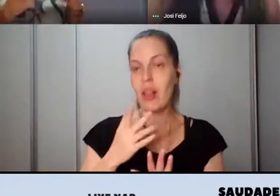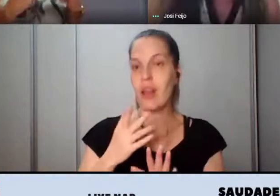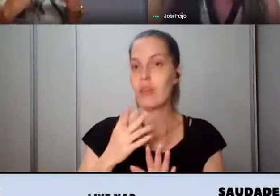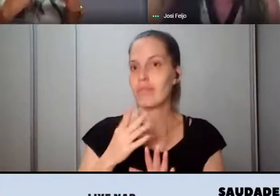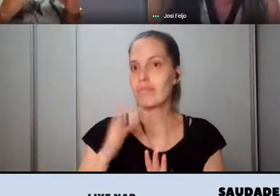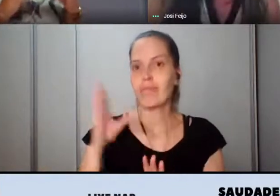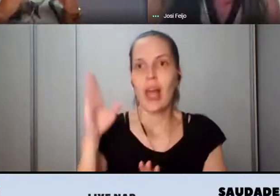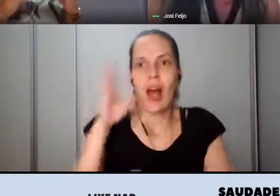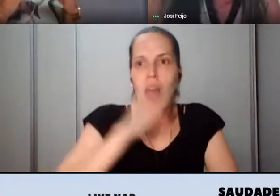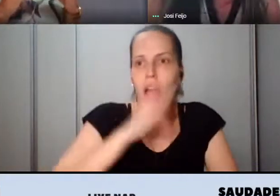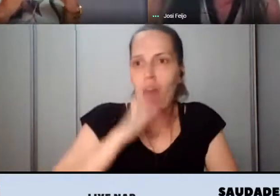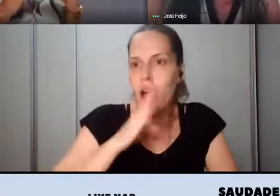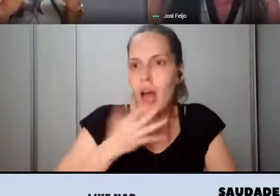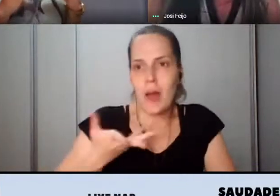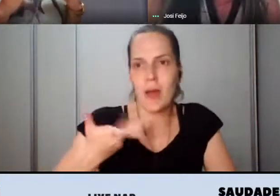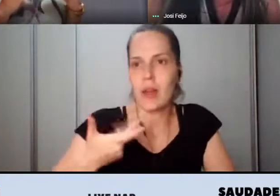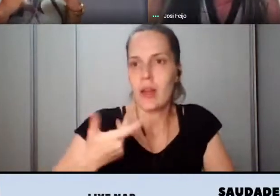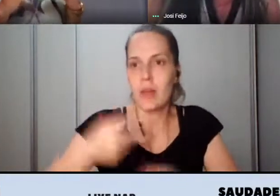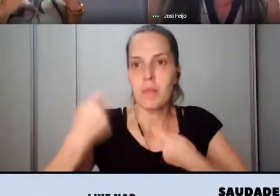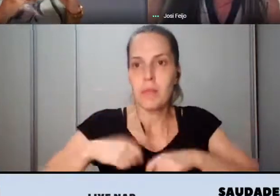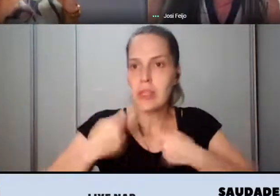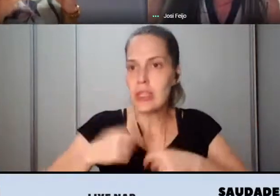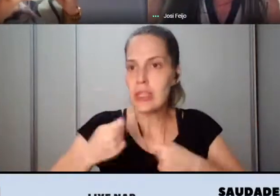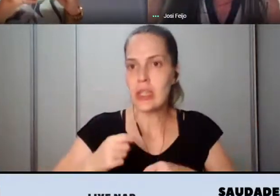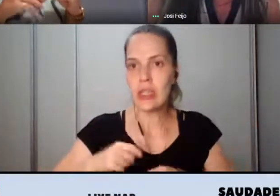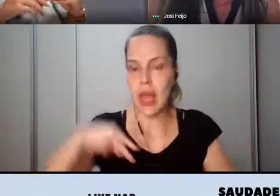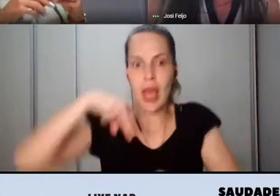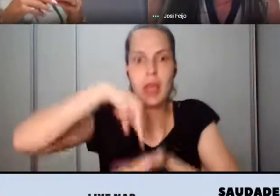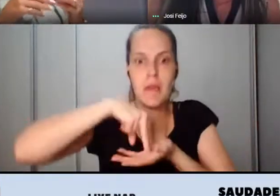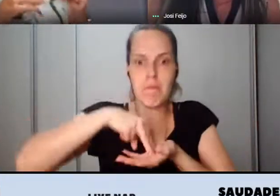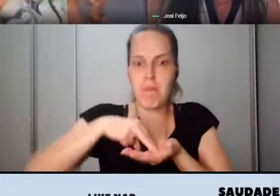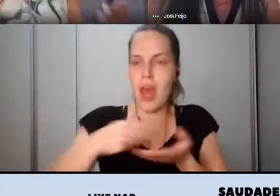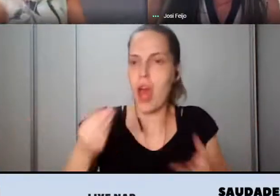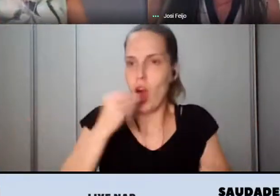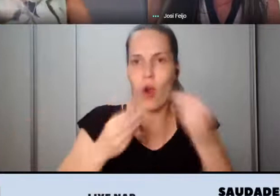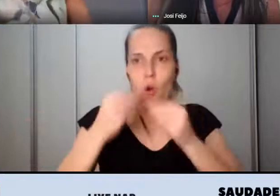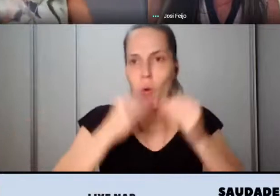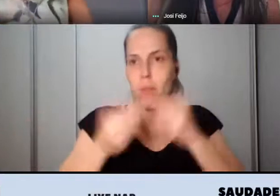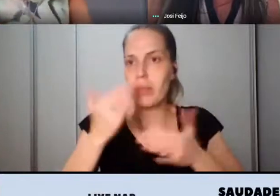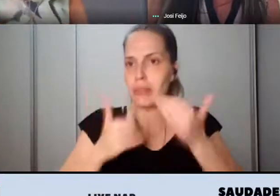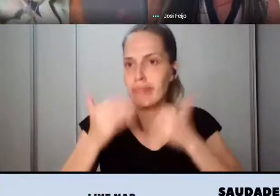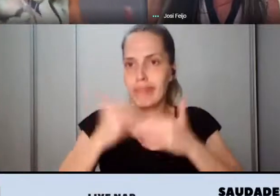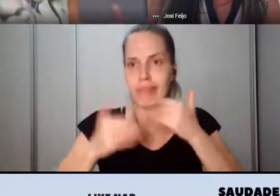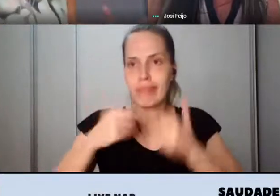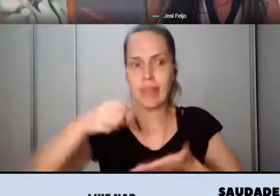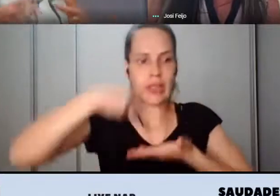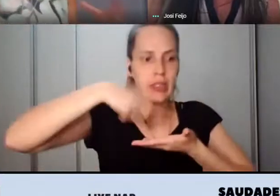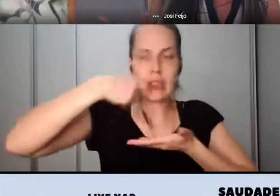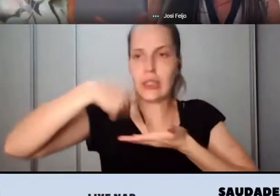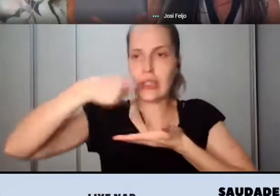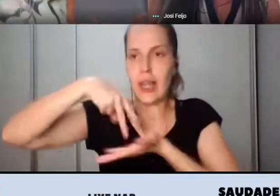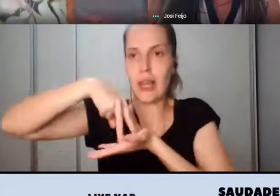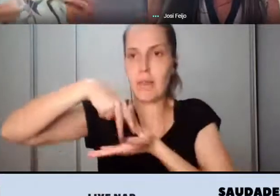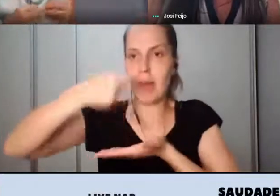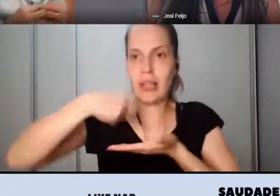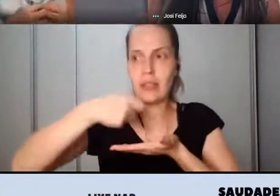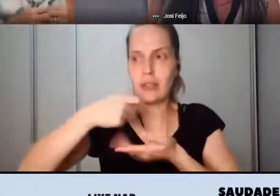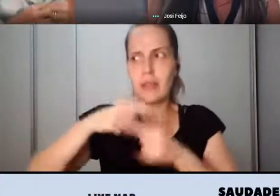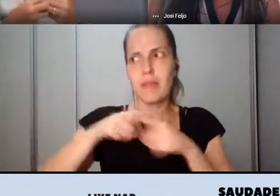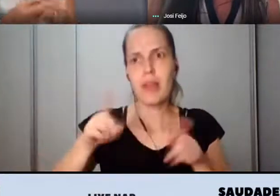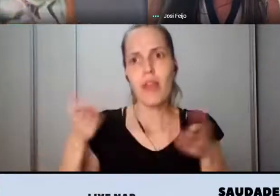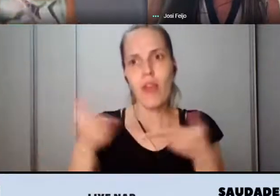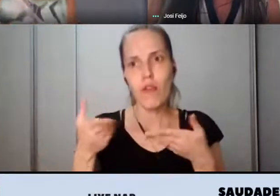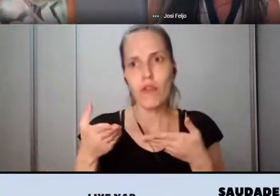sanduíche de comida de pé. Então, assim, hoje, quando a gente talvez tenha a possibilidade de sentar à mesa e